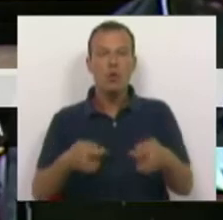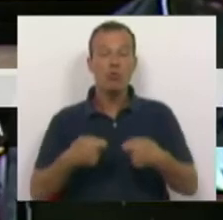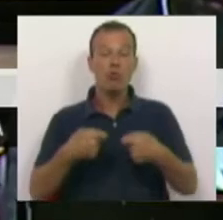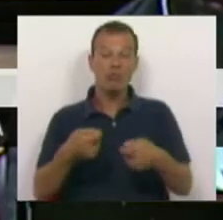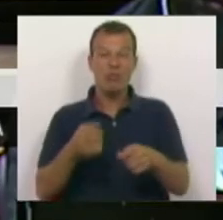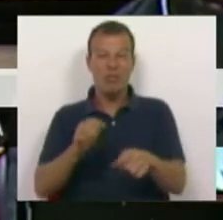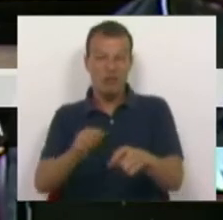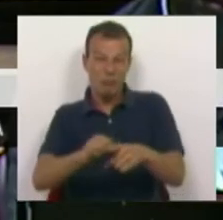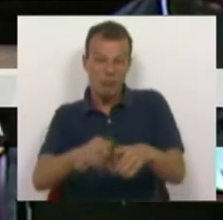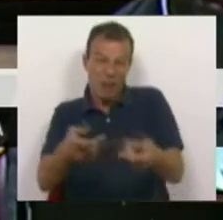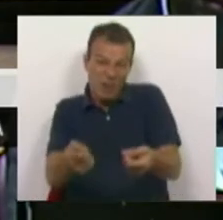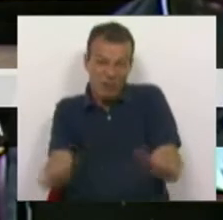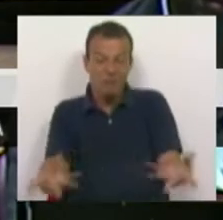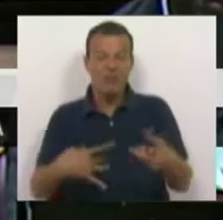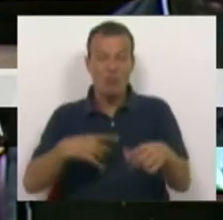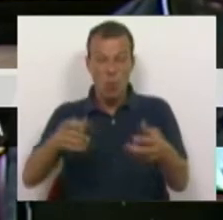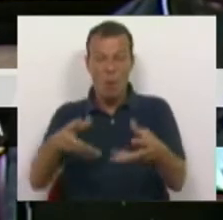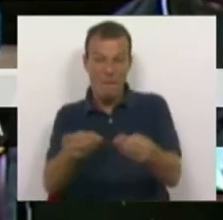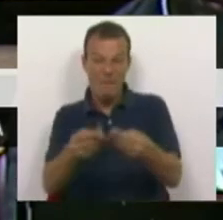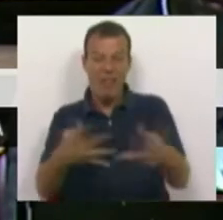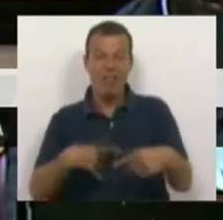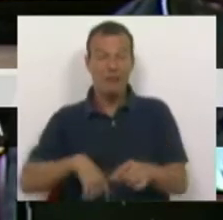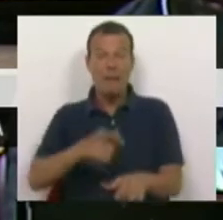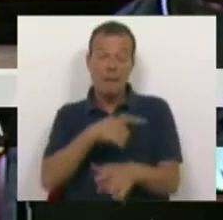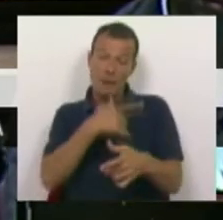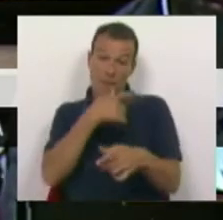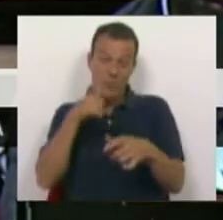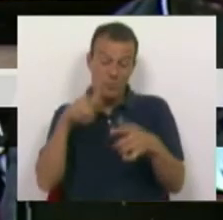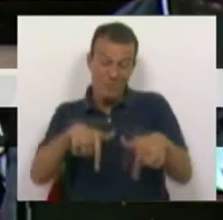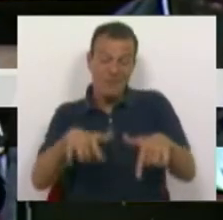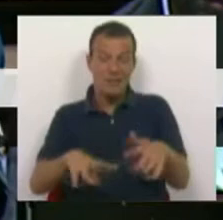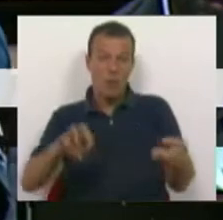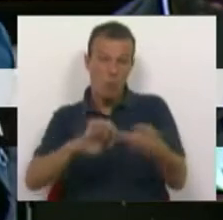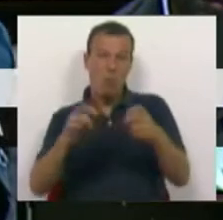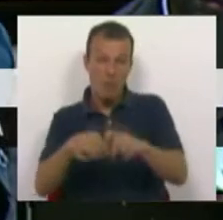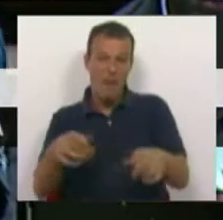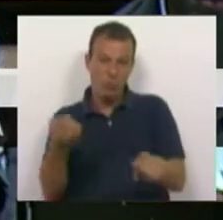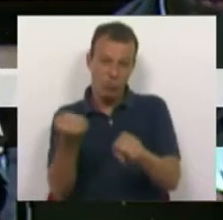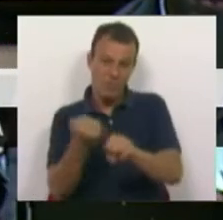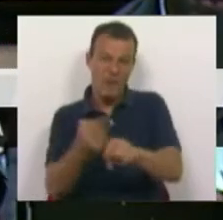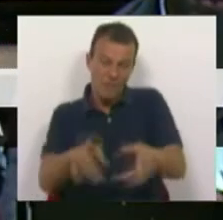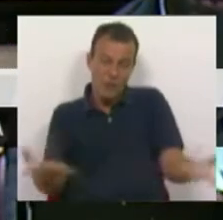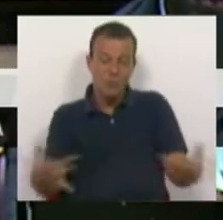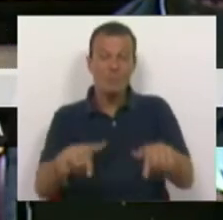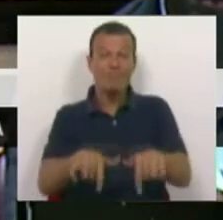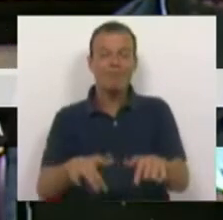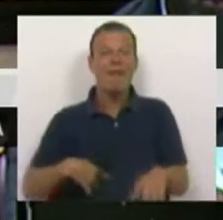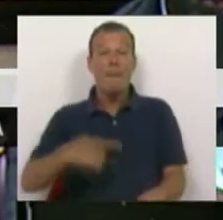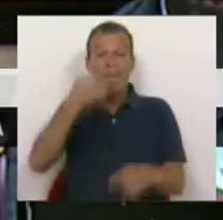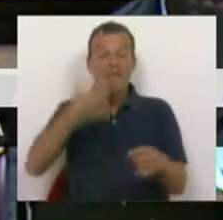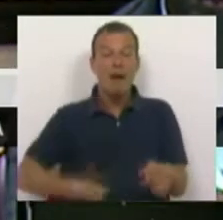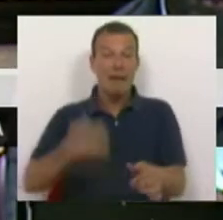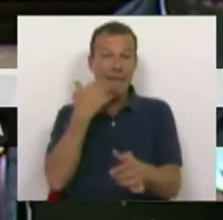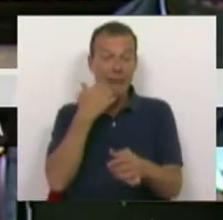do material, comprometeu e continua a comprometer o normal funcionamento do serviço. Uma das mais alarmantes falhas